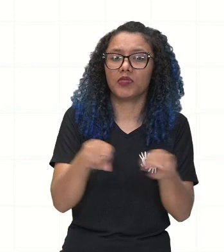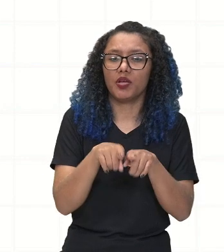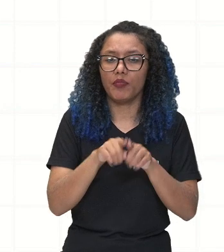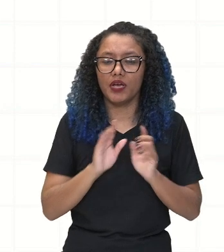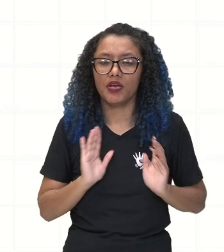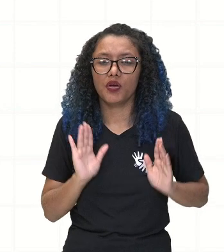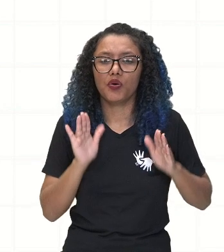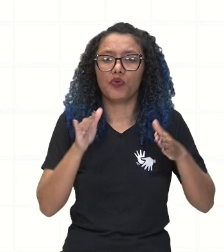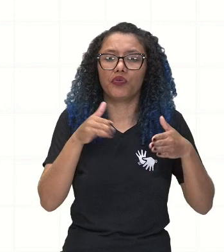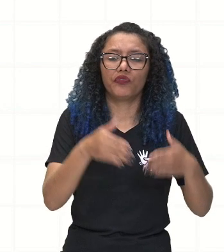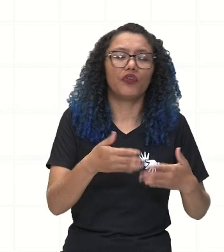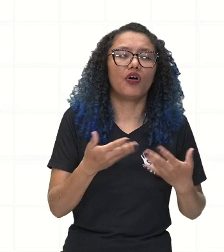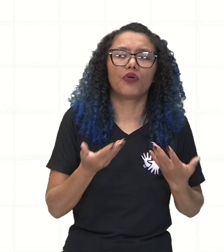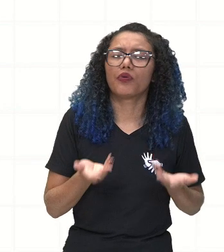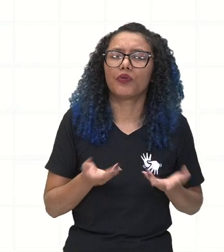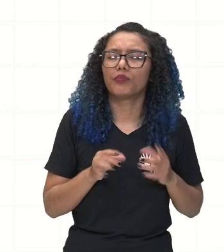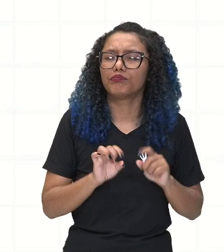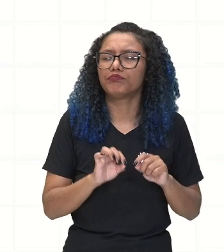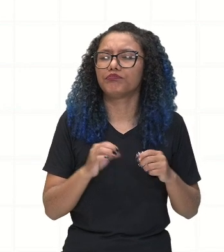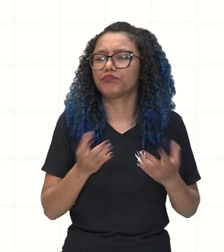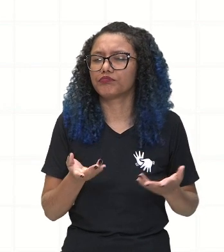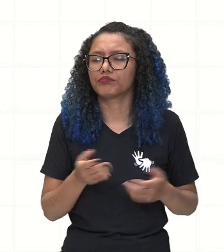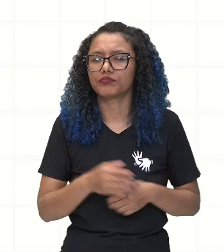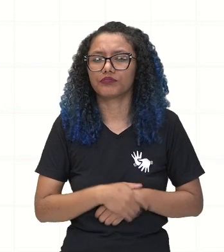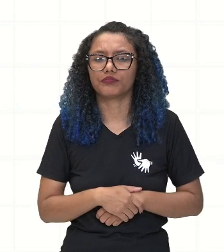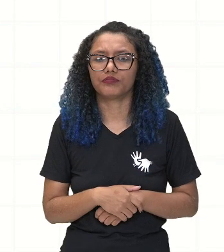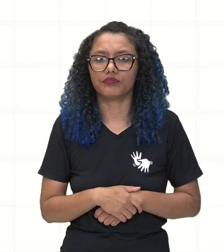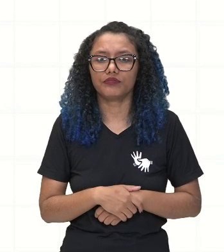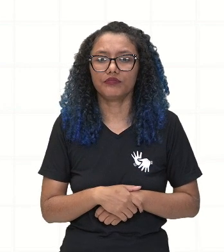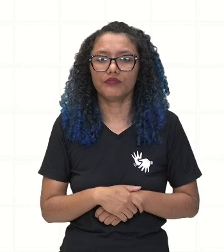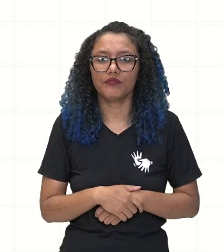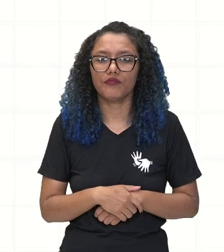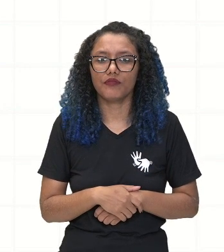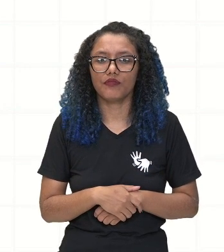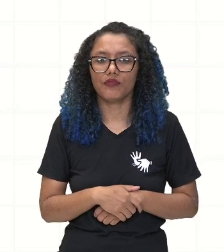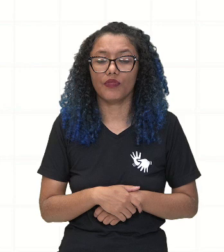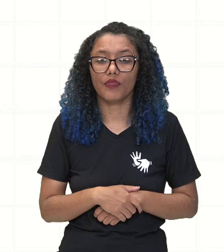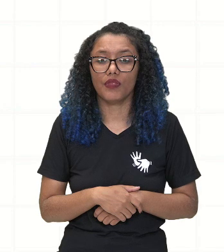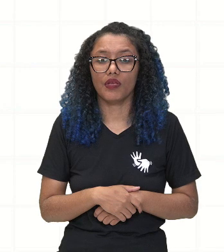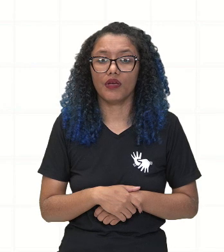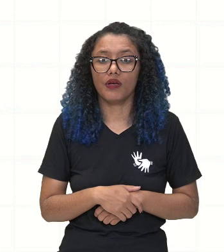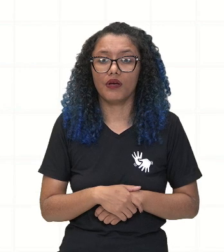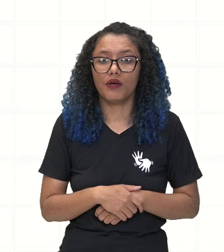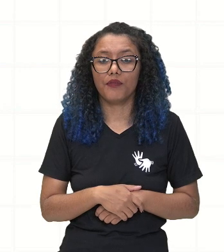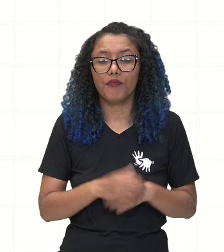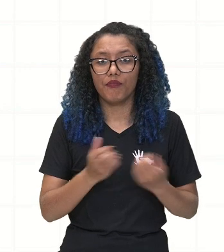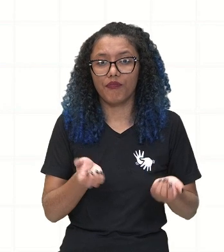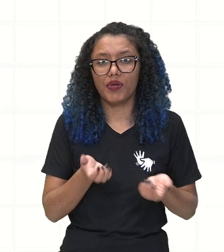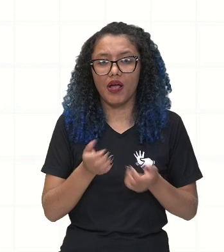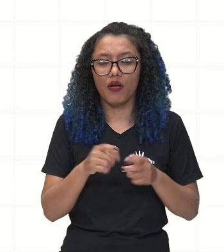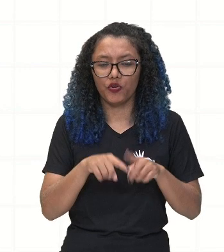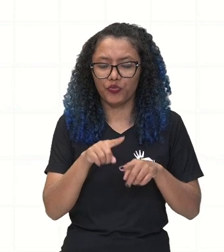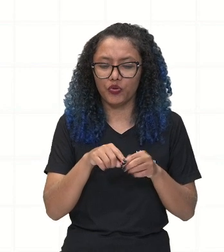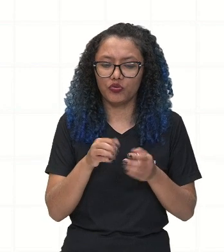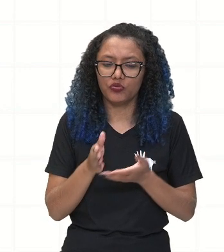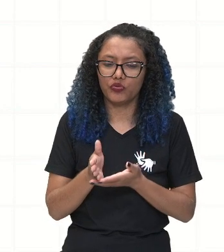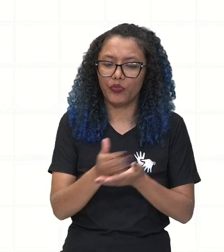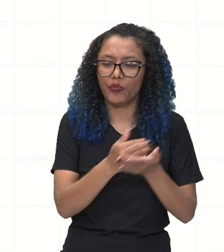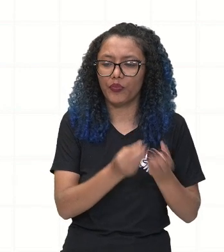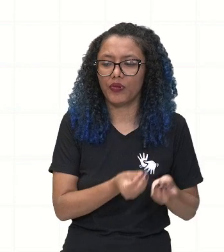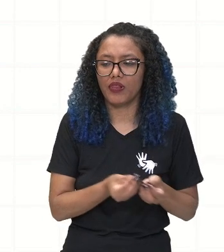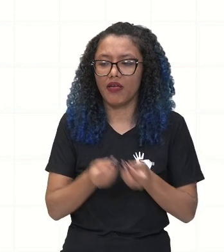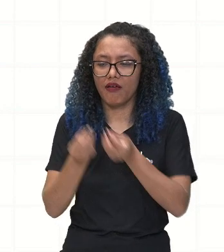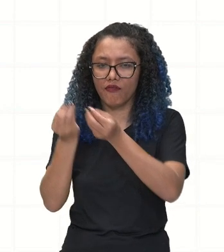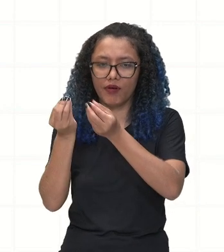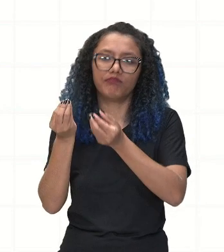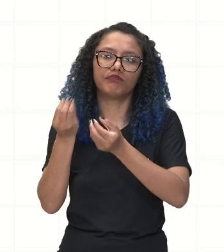mercado externo, ou seja, para a própria metrópole que vai ser a Espanha nesse contexto.